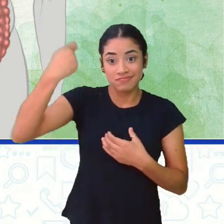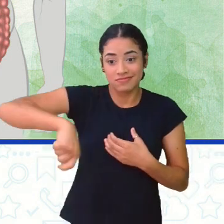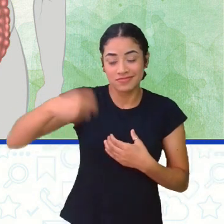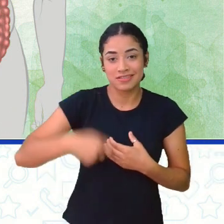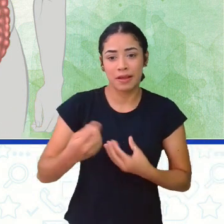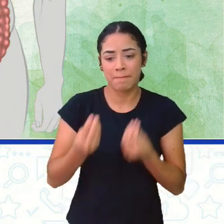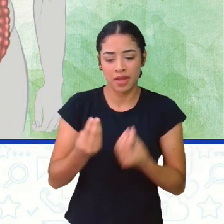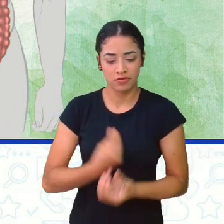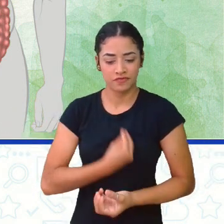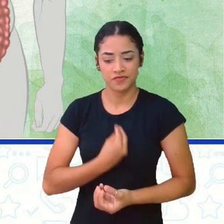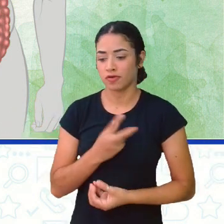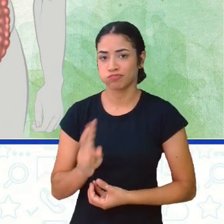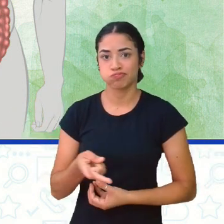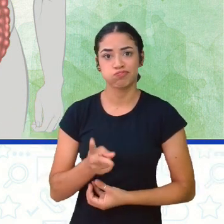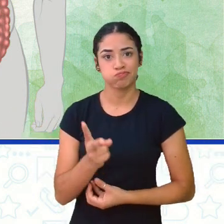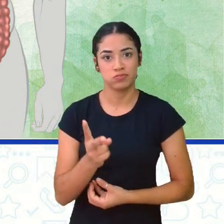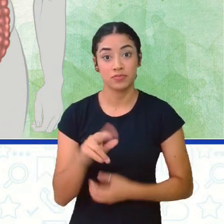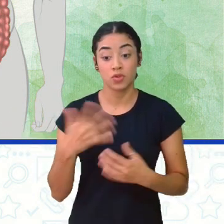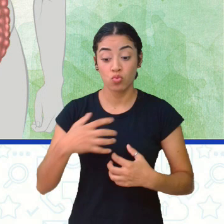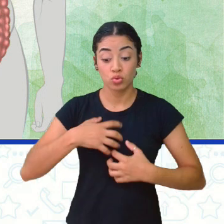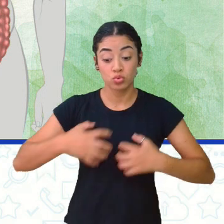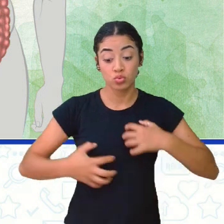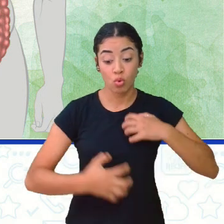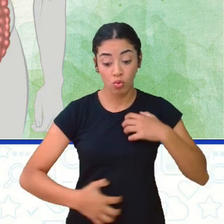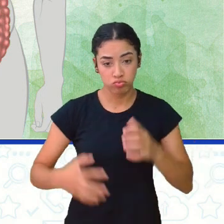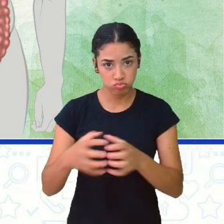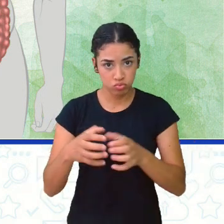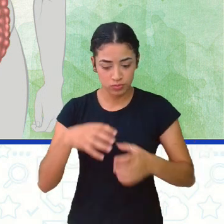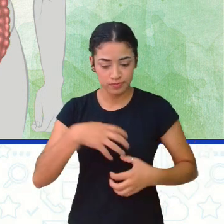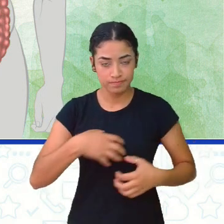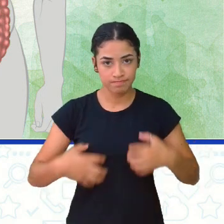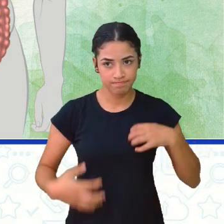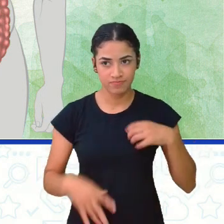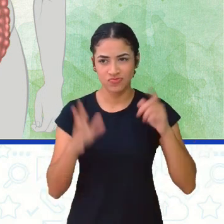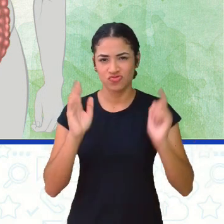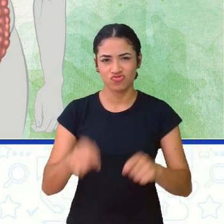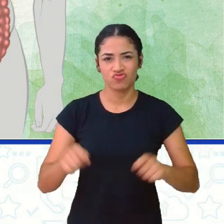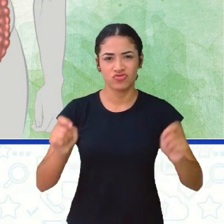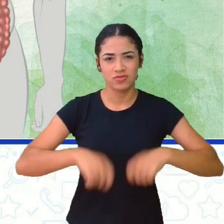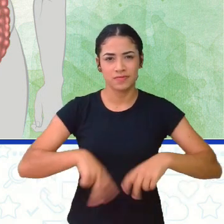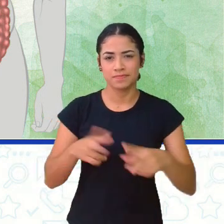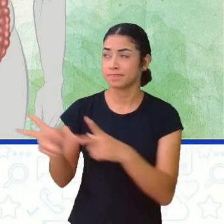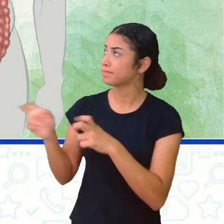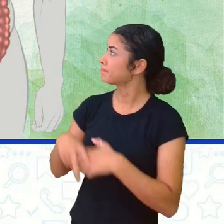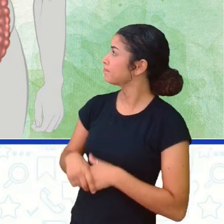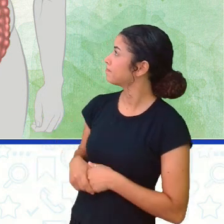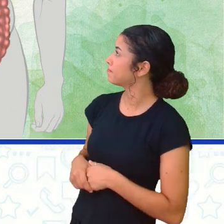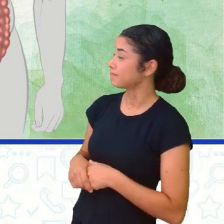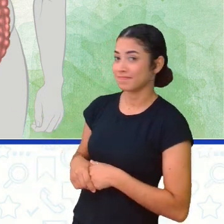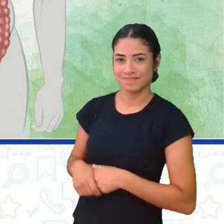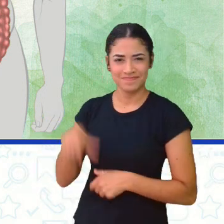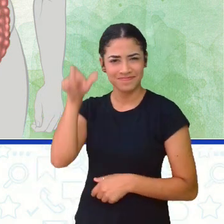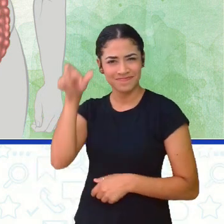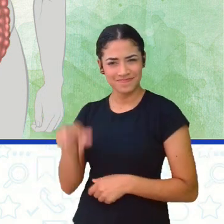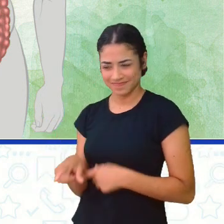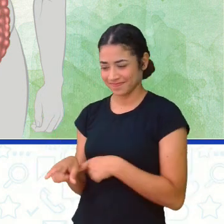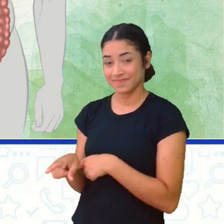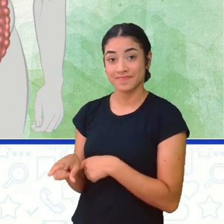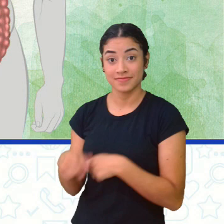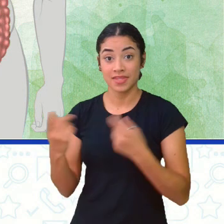a gente vai ver aí que esse conjunto de órgãos, que a gente já está vendo aí nesse esquema, ele tem uma função muito importante, que